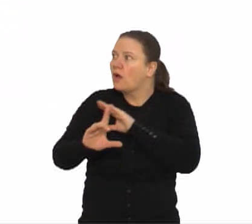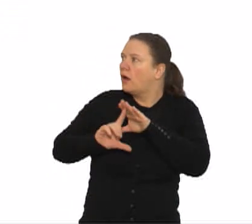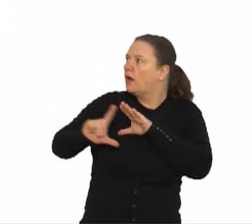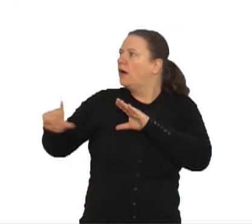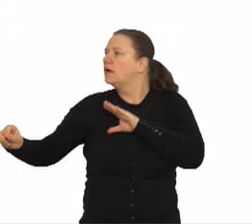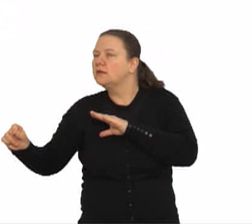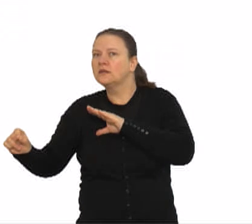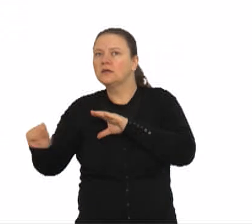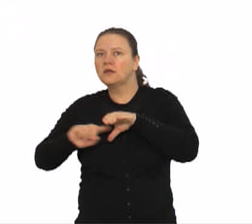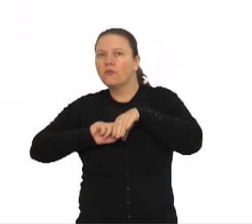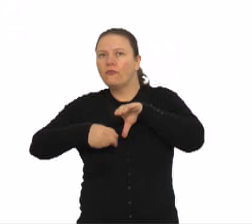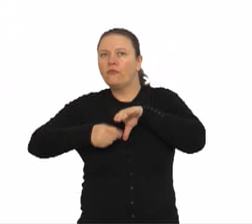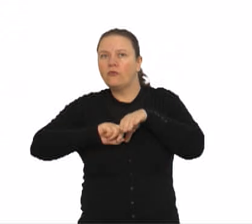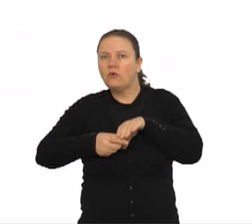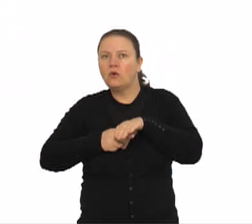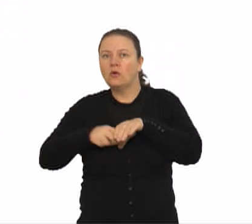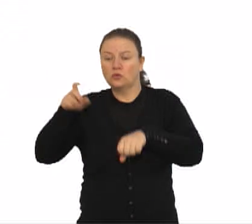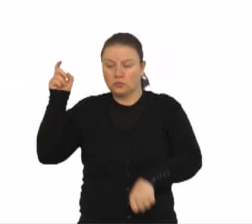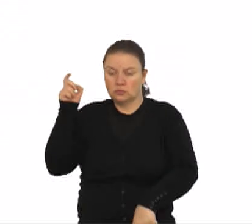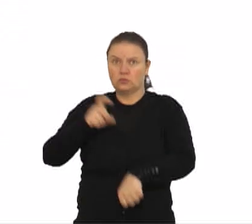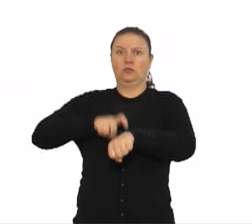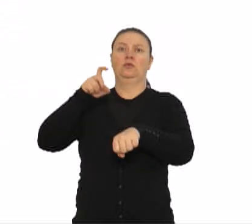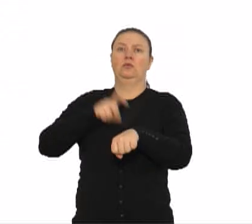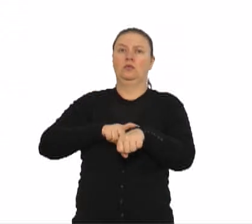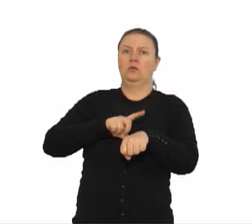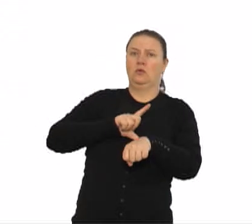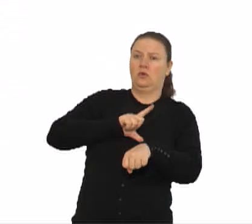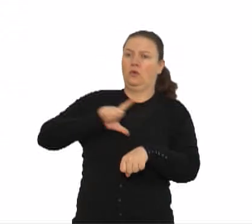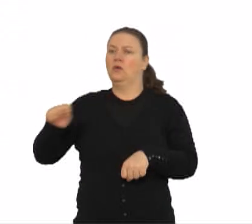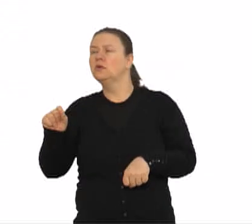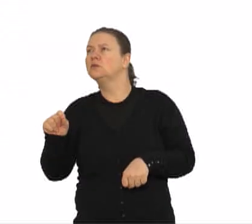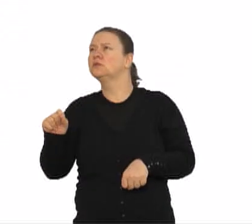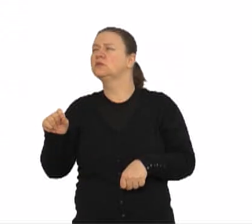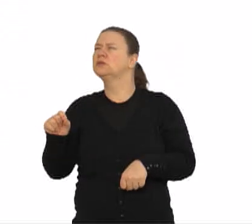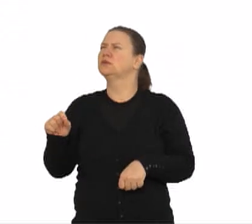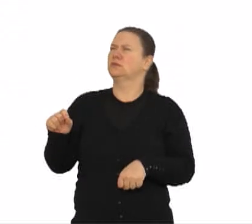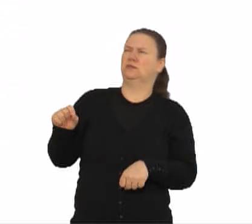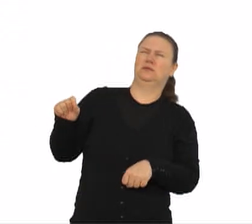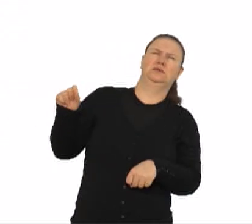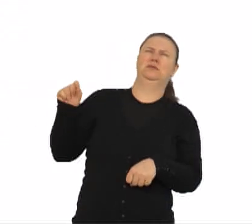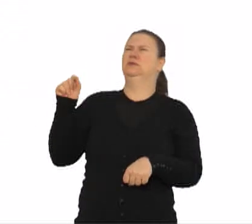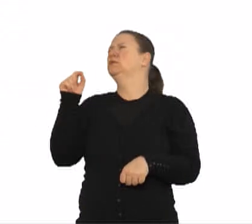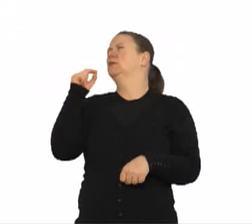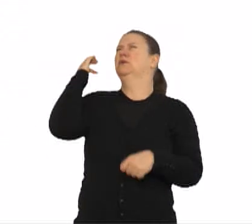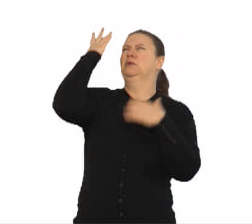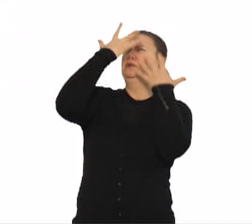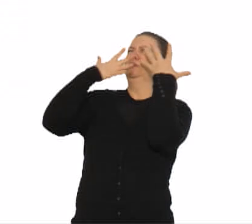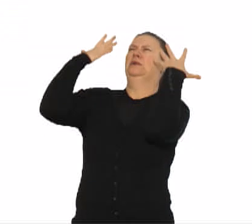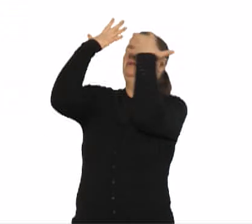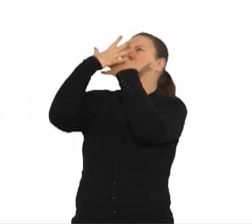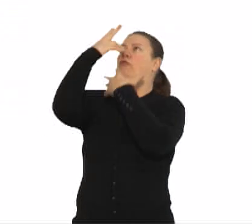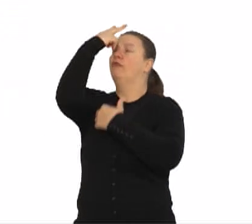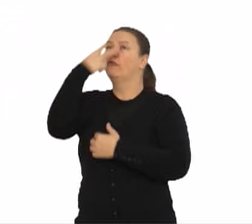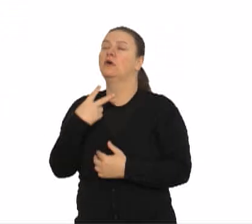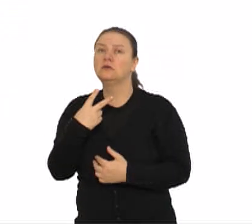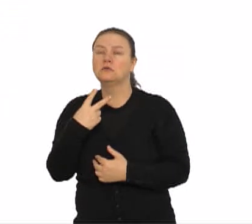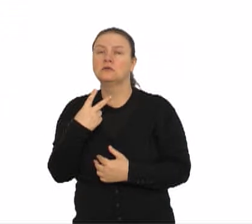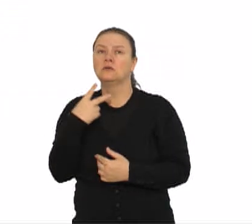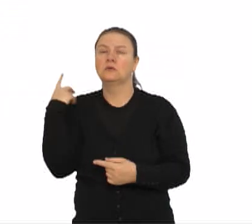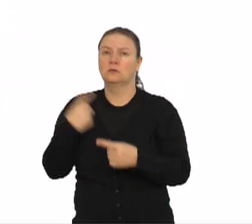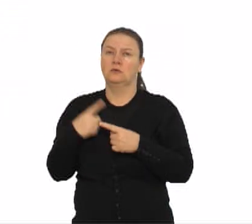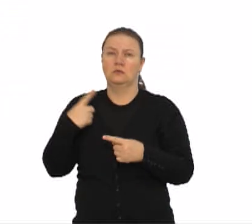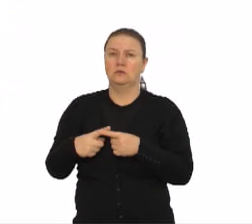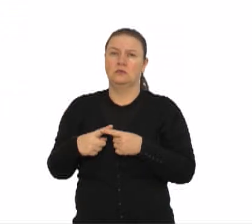da caverna. Mas no momento que ele chega fora da caverna, ele fica cego. Cego pela